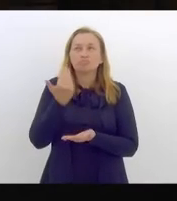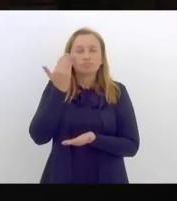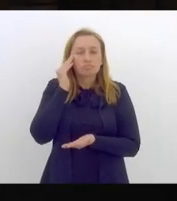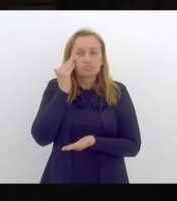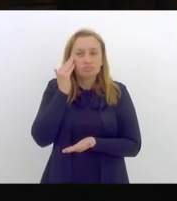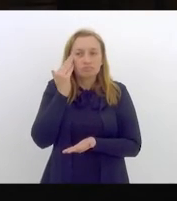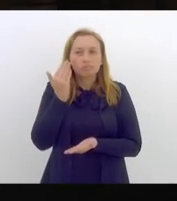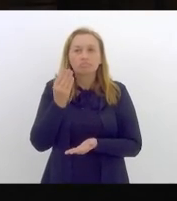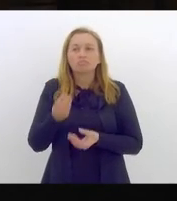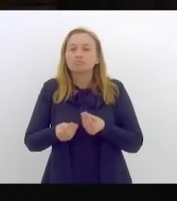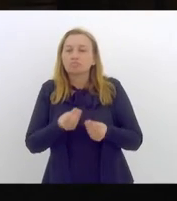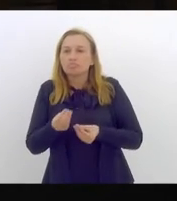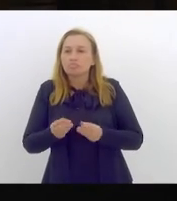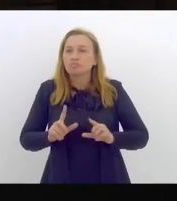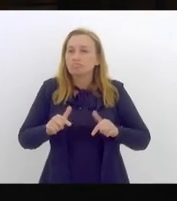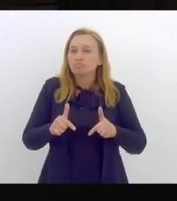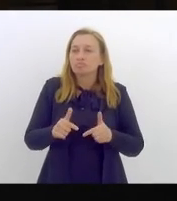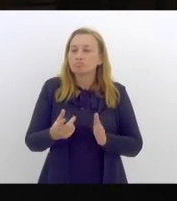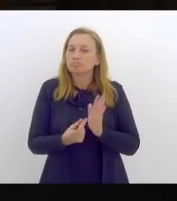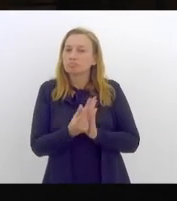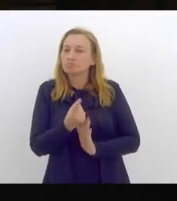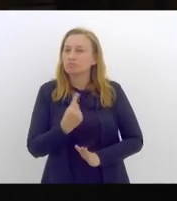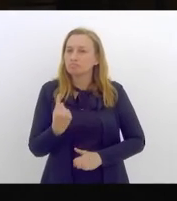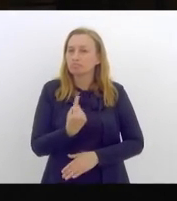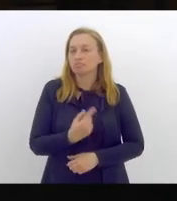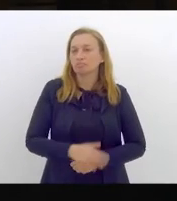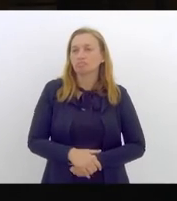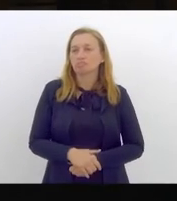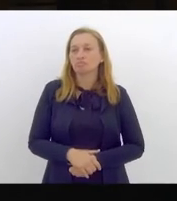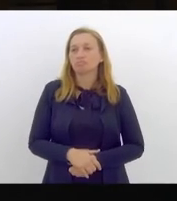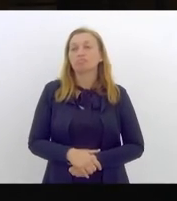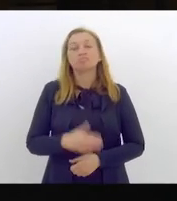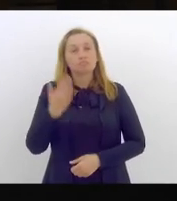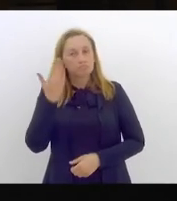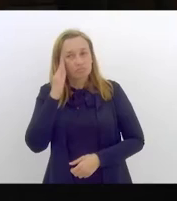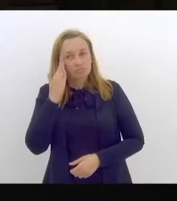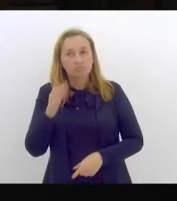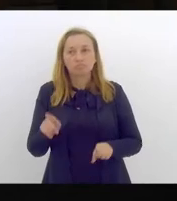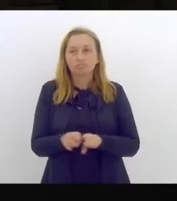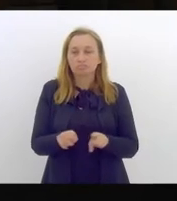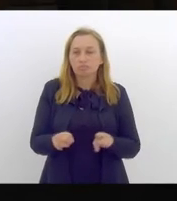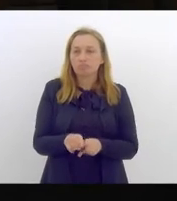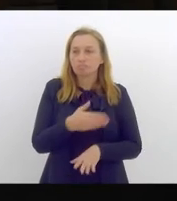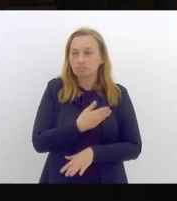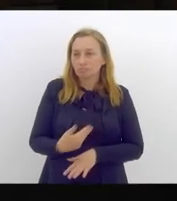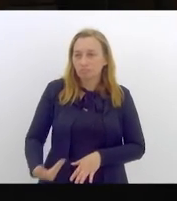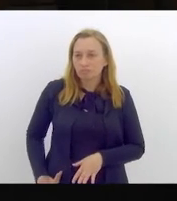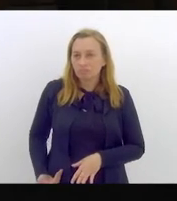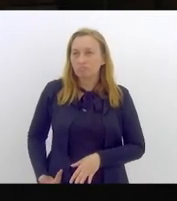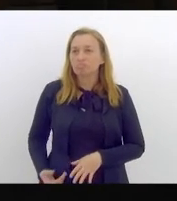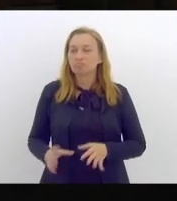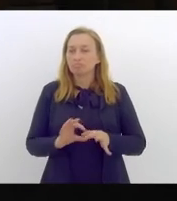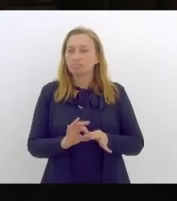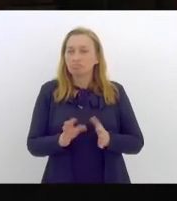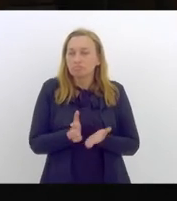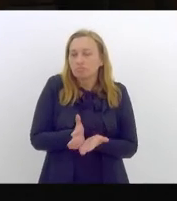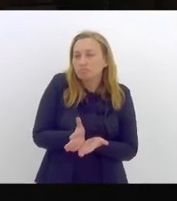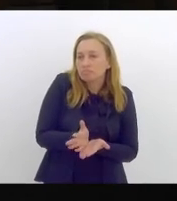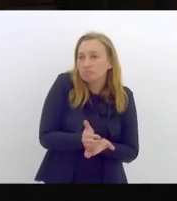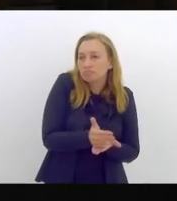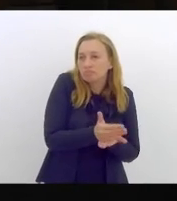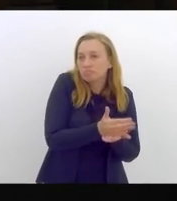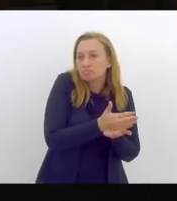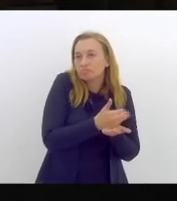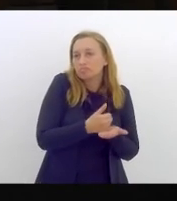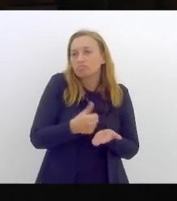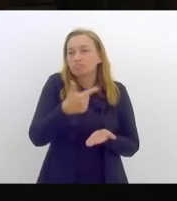um entendimento de como funciona o nosso orçamento. Entender também que o governo já indica que deixará de arrecadar